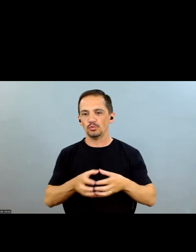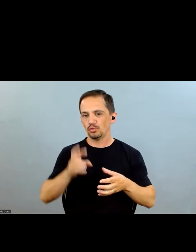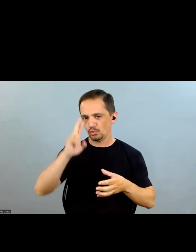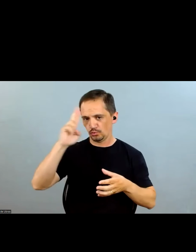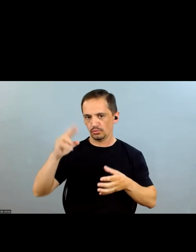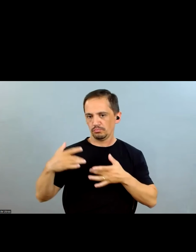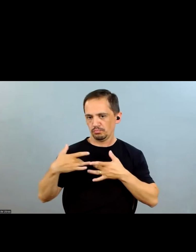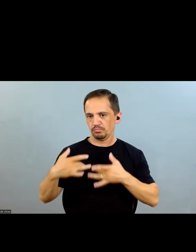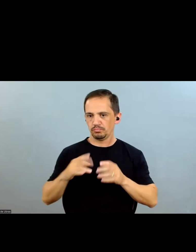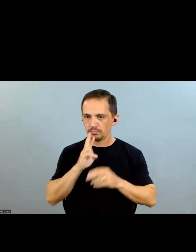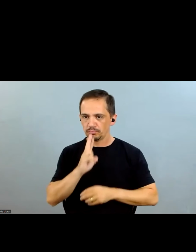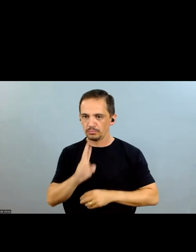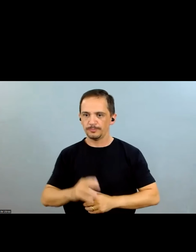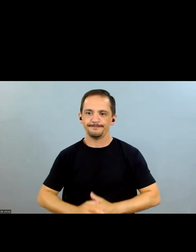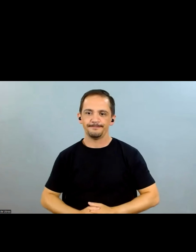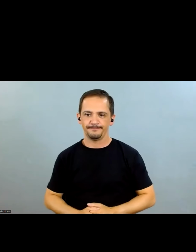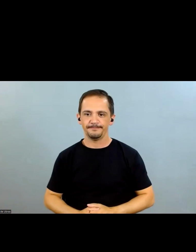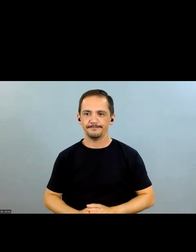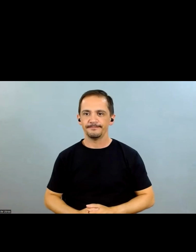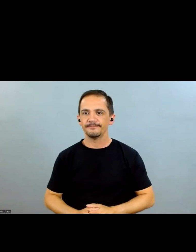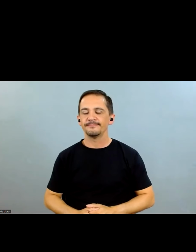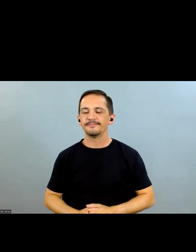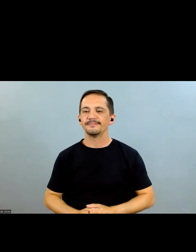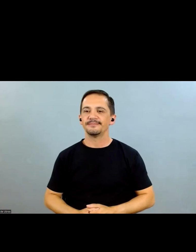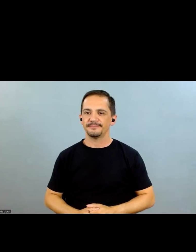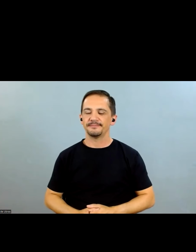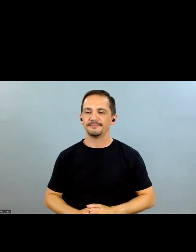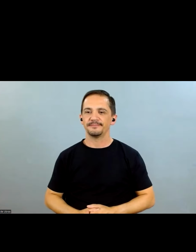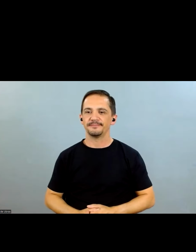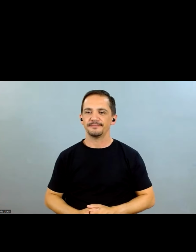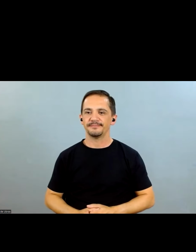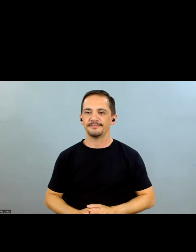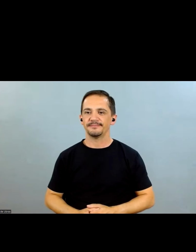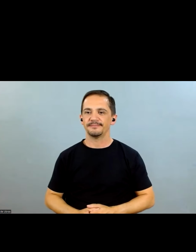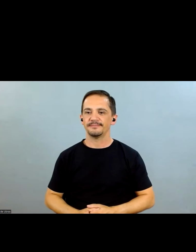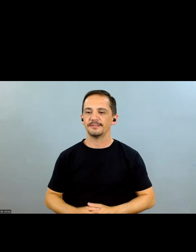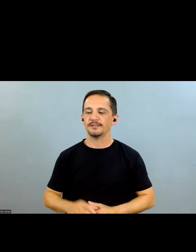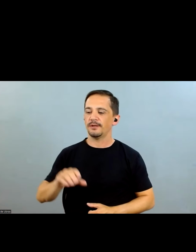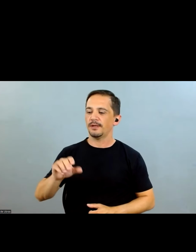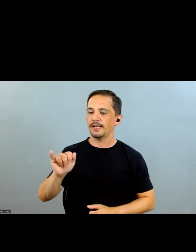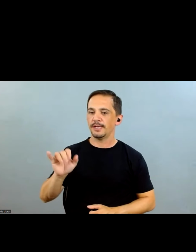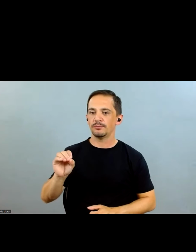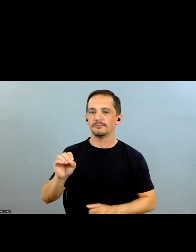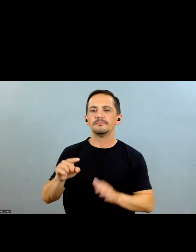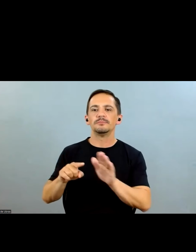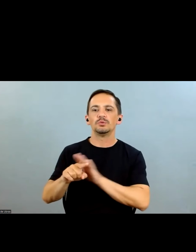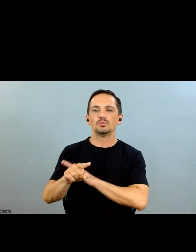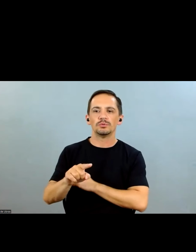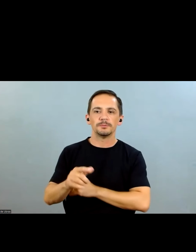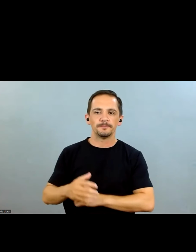responder perfeito e bom nós temos o Caio aqui quer fazer uma pergunta Caio você quer